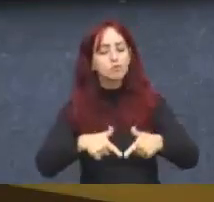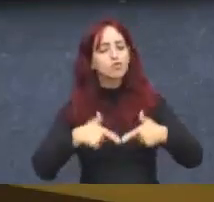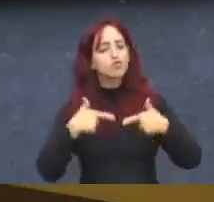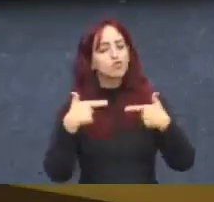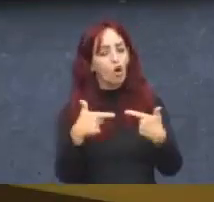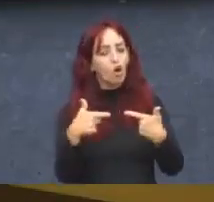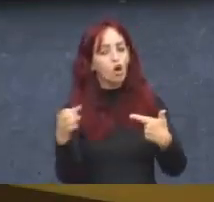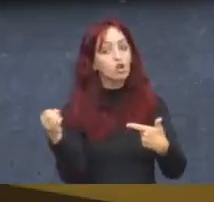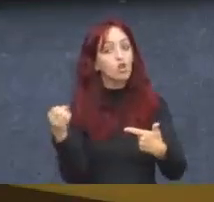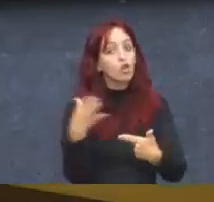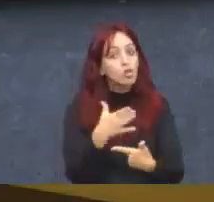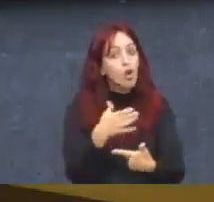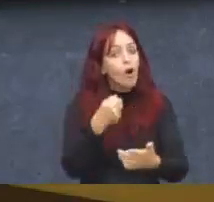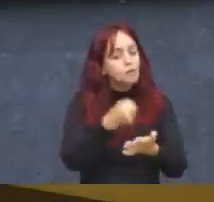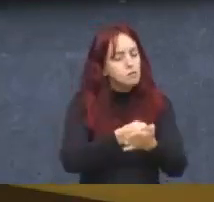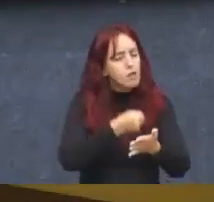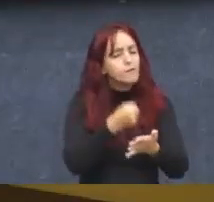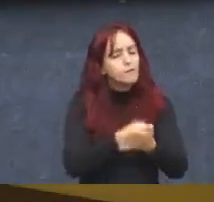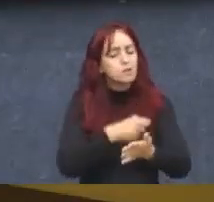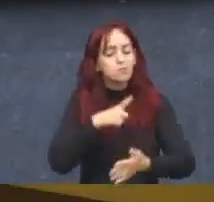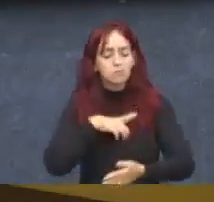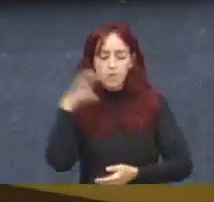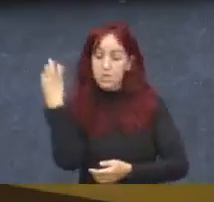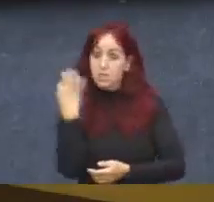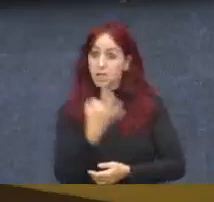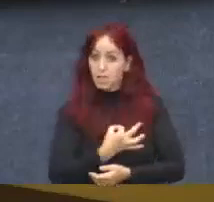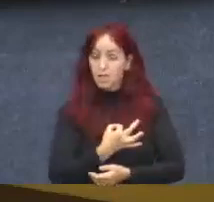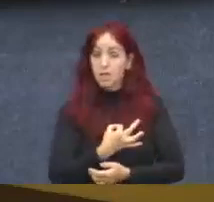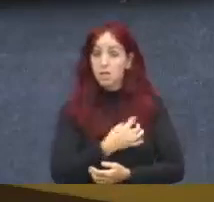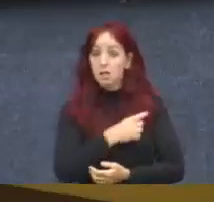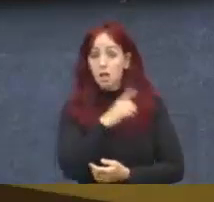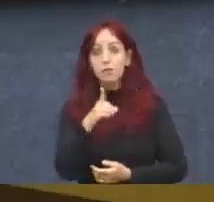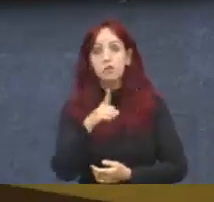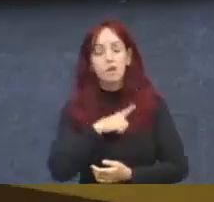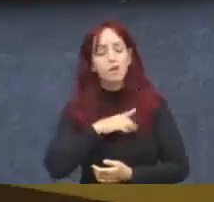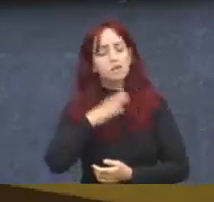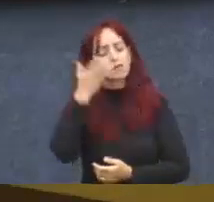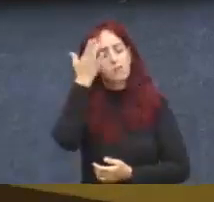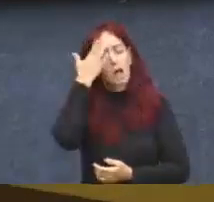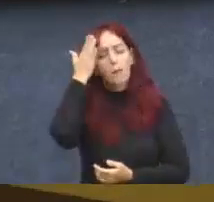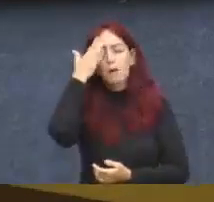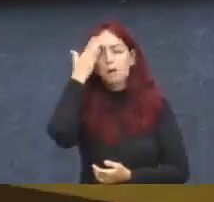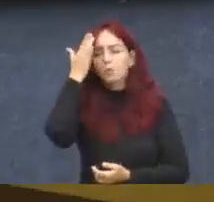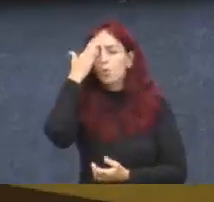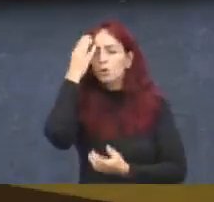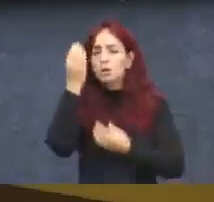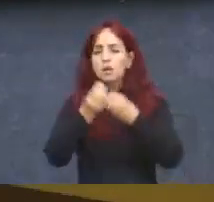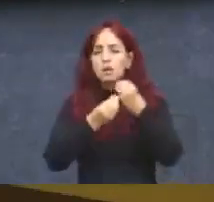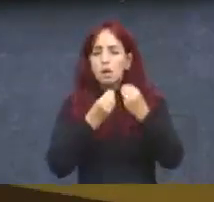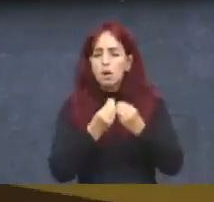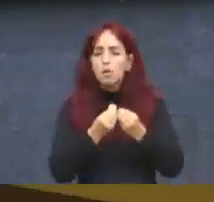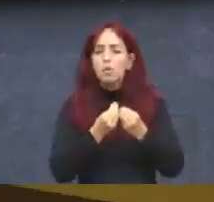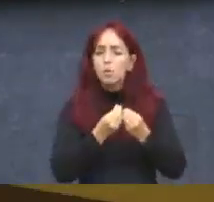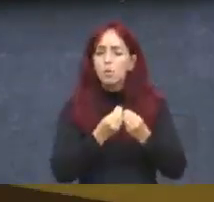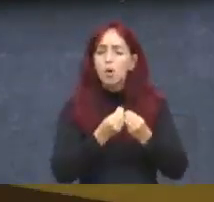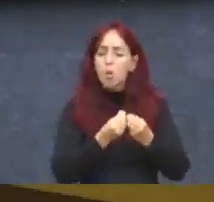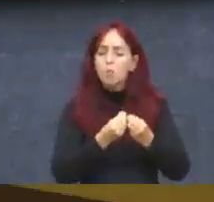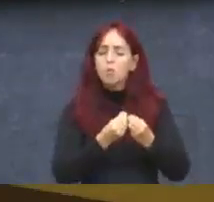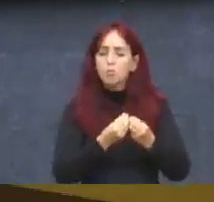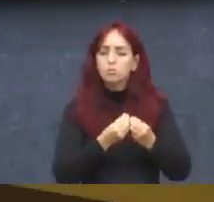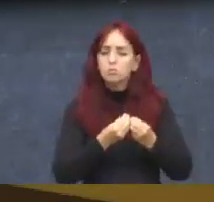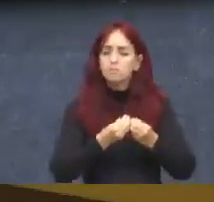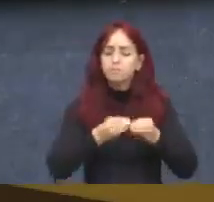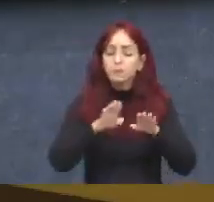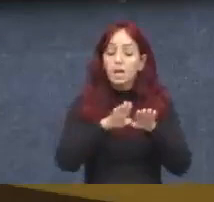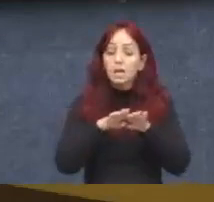nesse novo desafio, e eu tenho certeza que o senhor terá a sabedoria de manter esse equilíbrio,